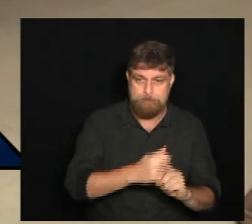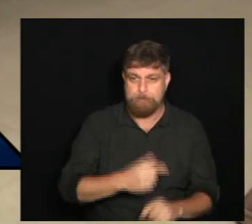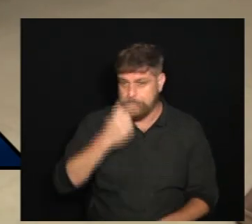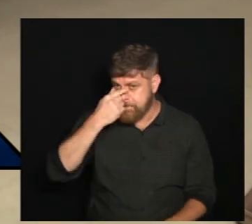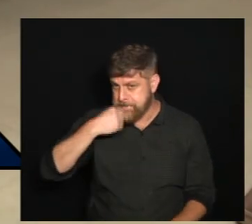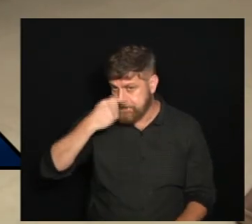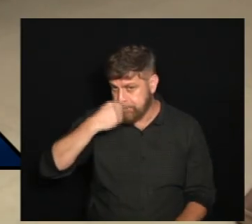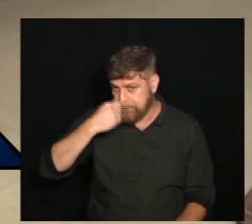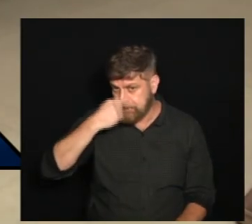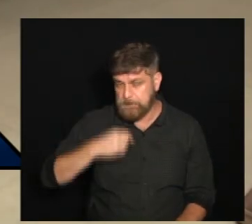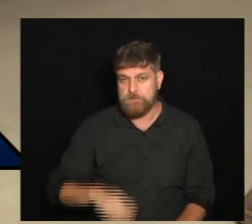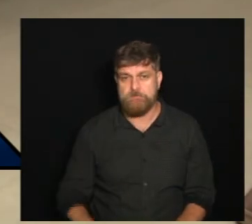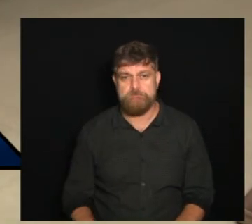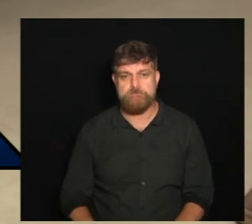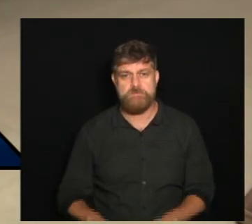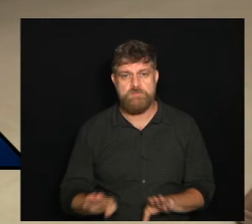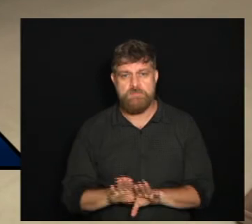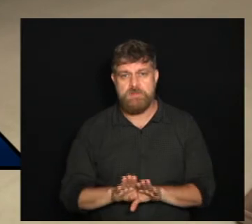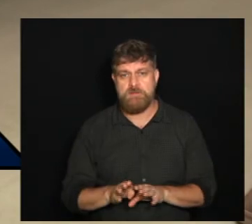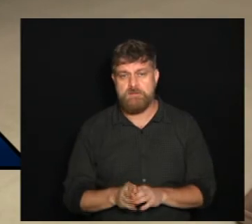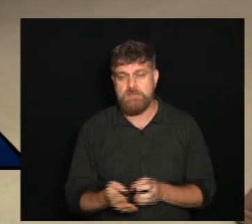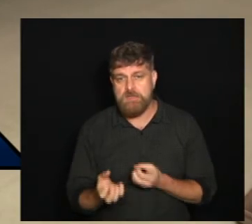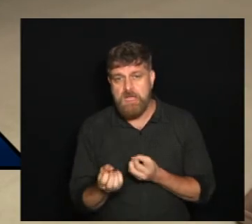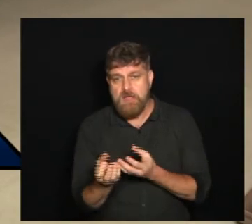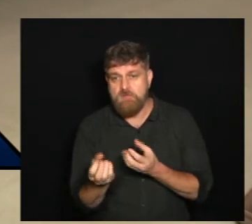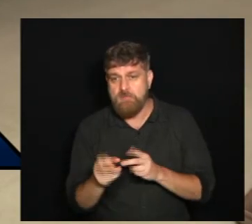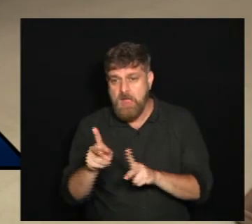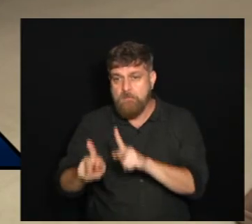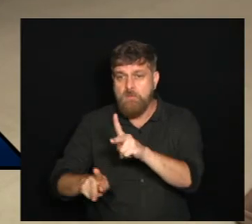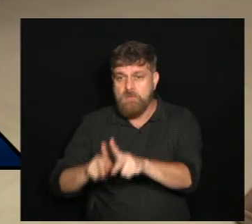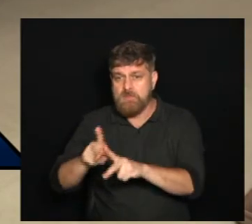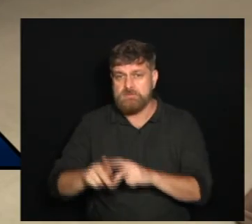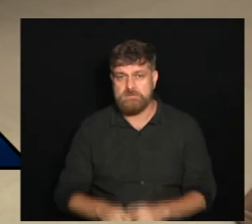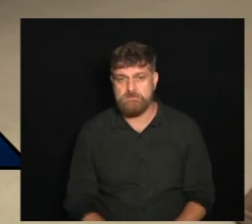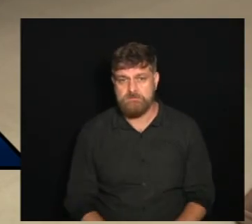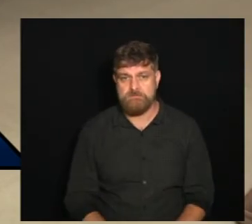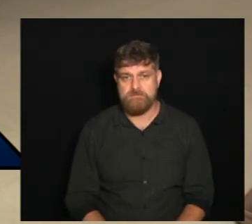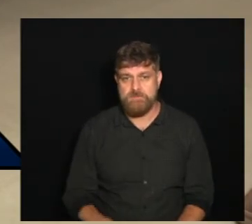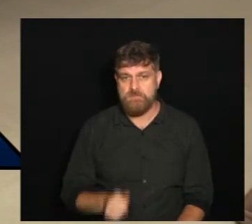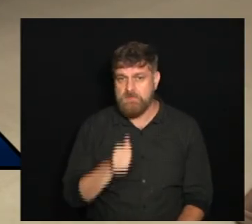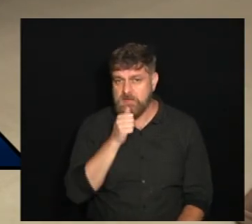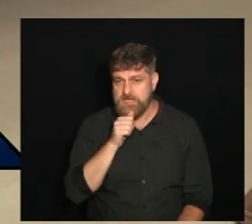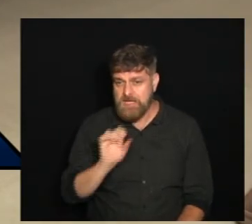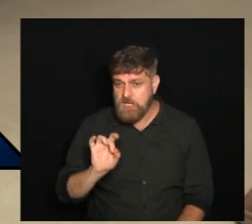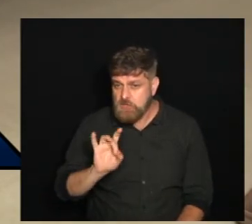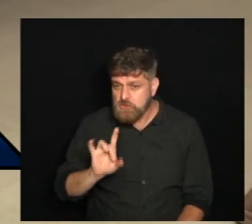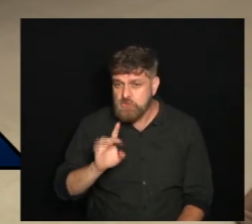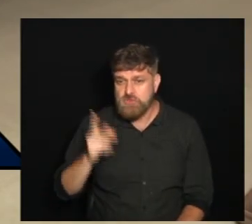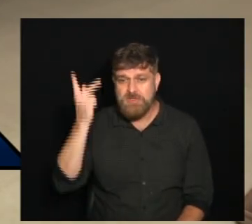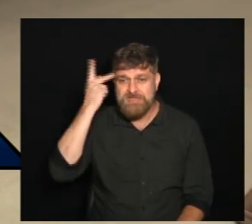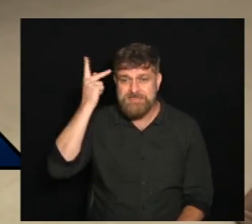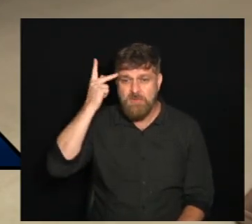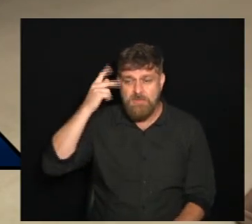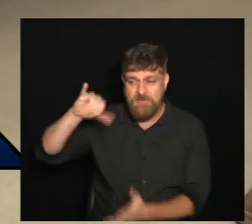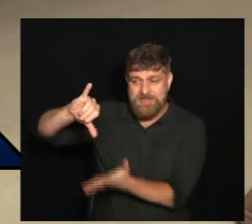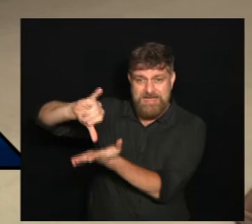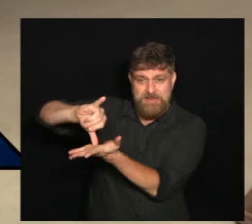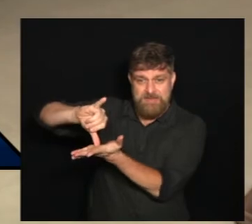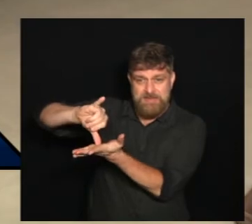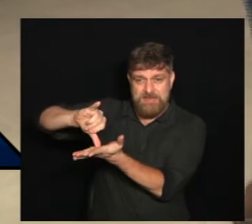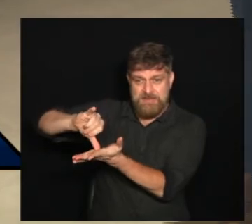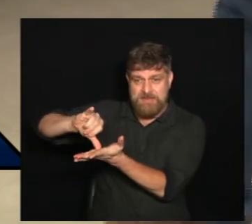gripe. E eu queria só informar a população que, por enquanto, é somente São Paulo capital que